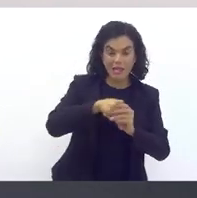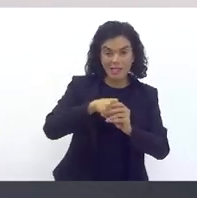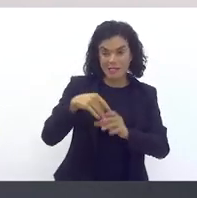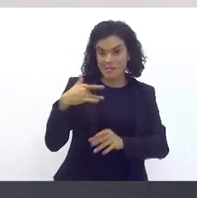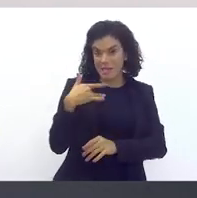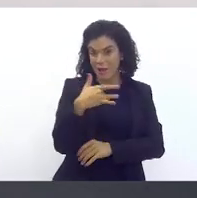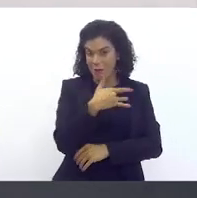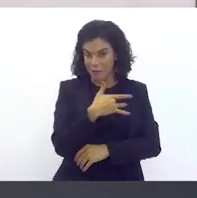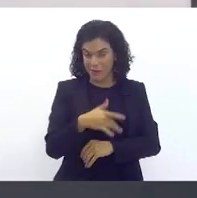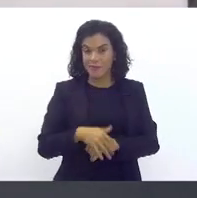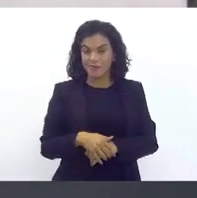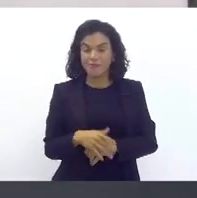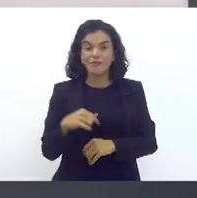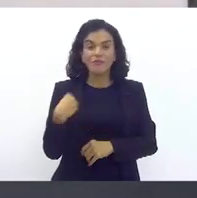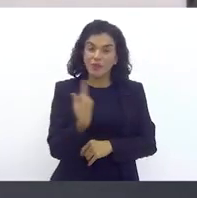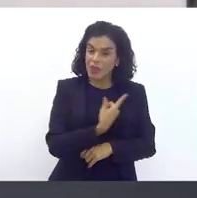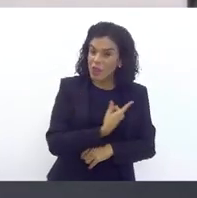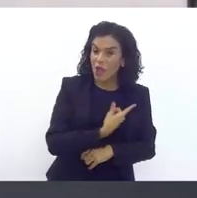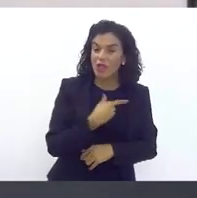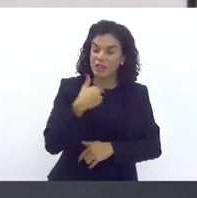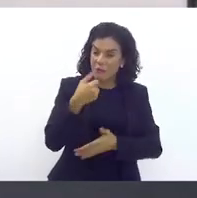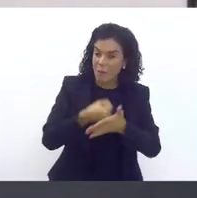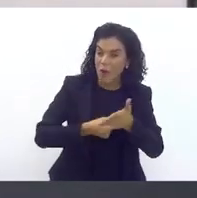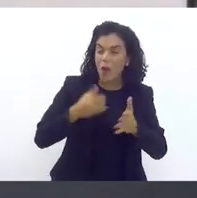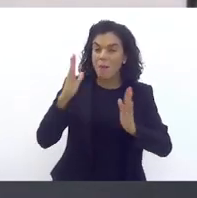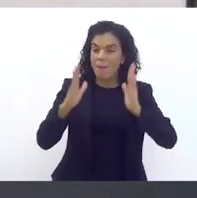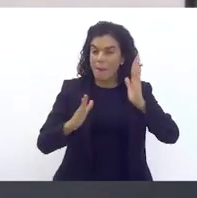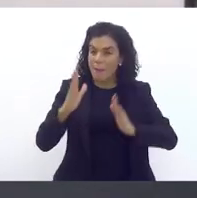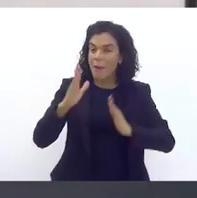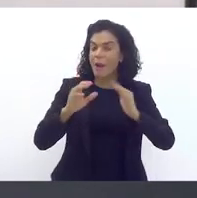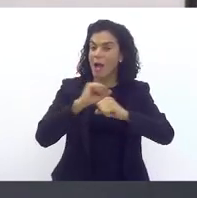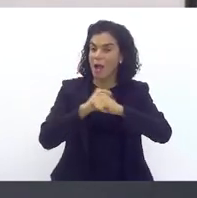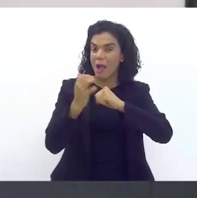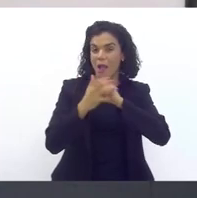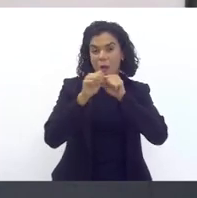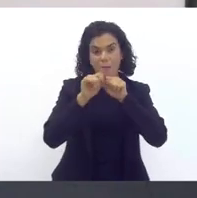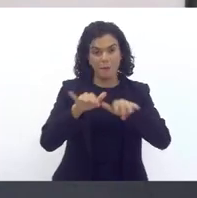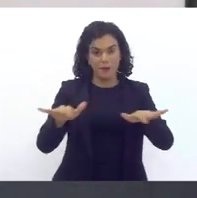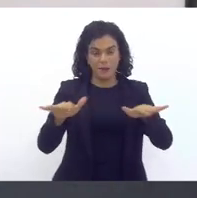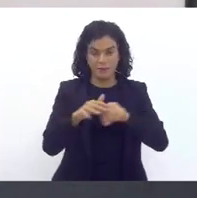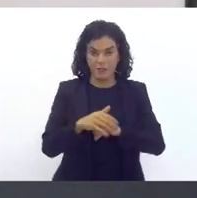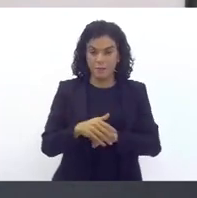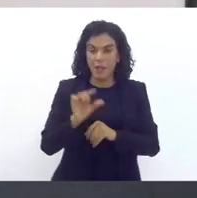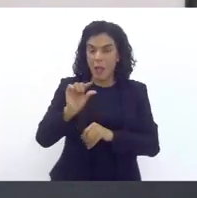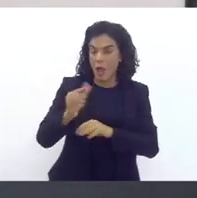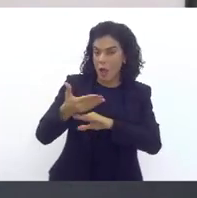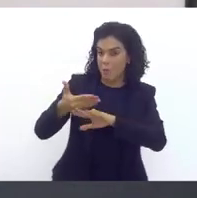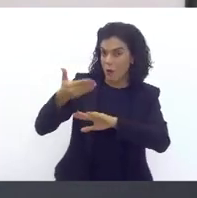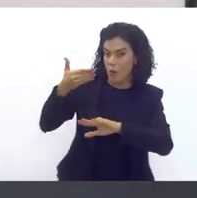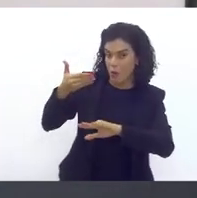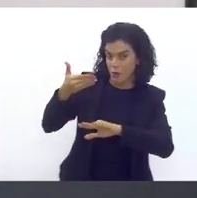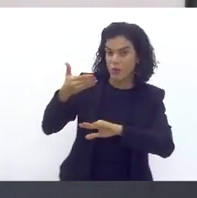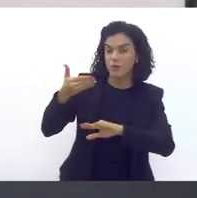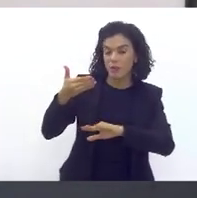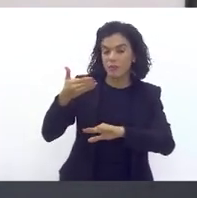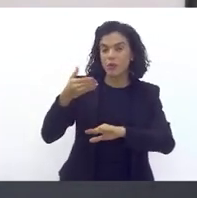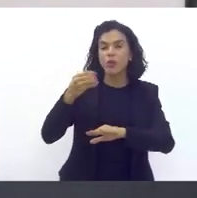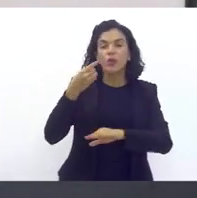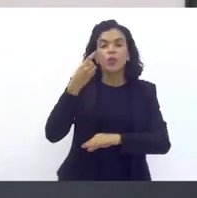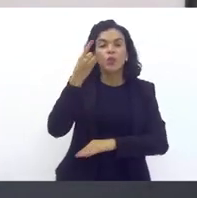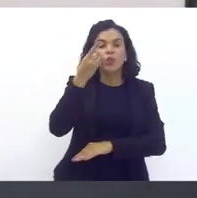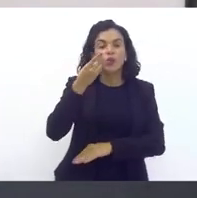planejamento estratégico. E nós estávamos ainda vivenciando a pandemia. E, recentemente,